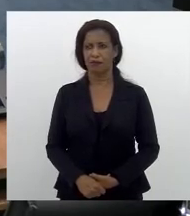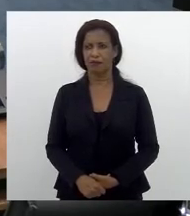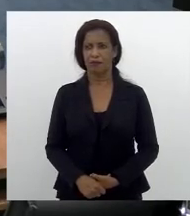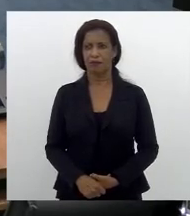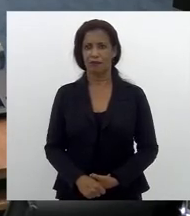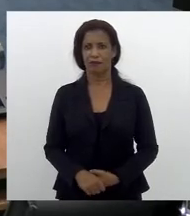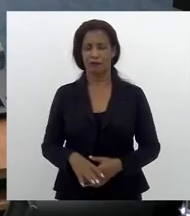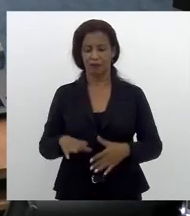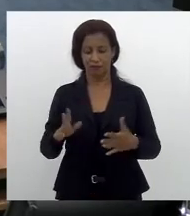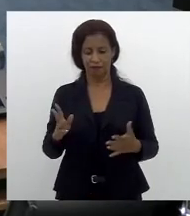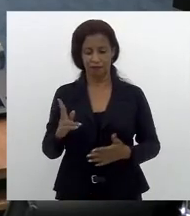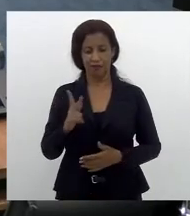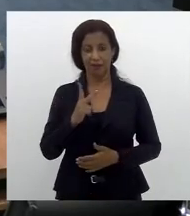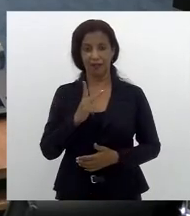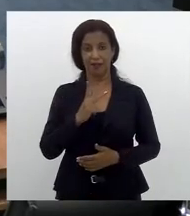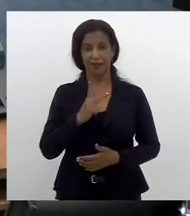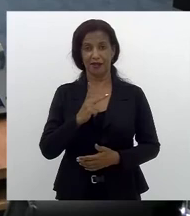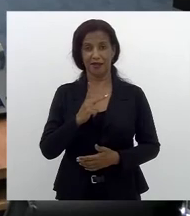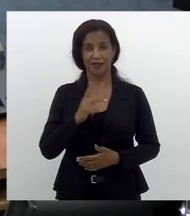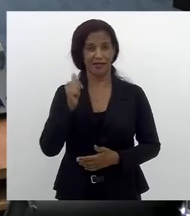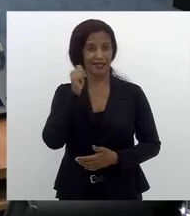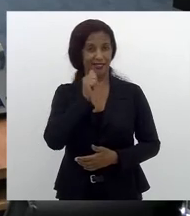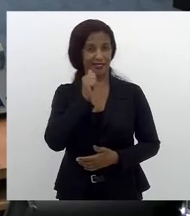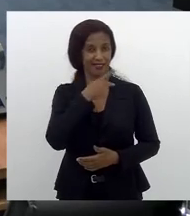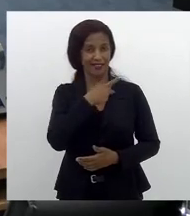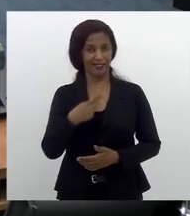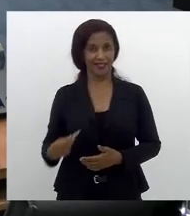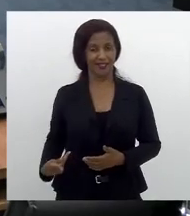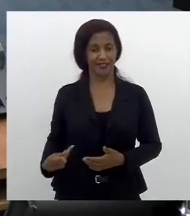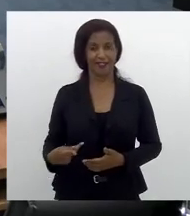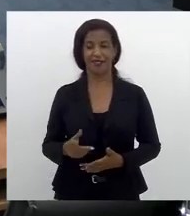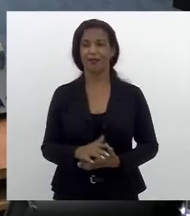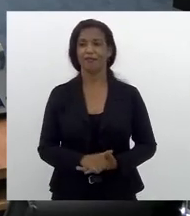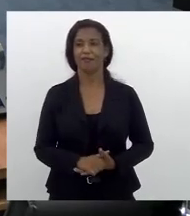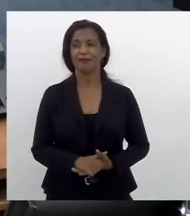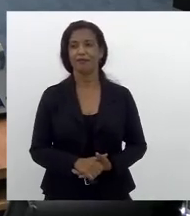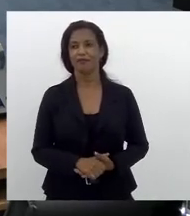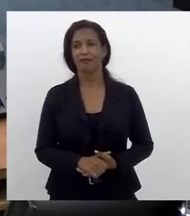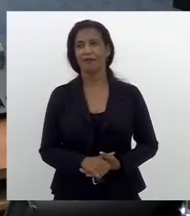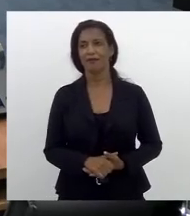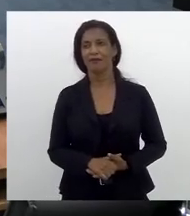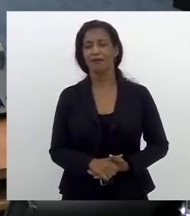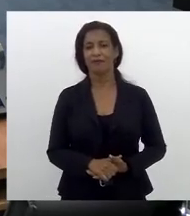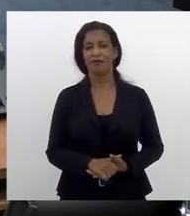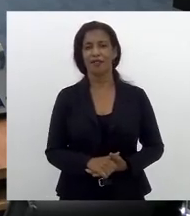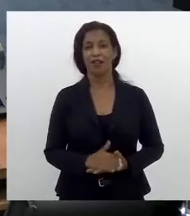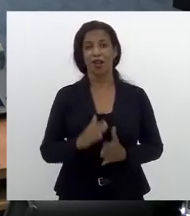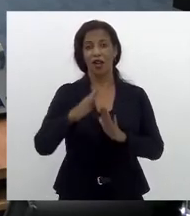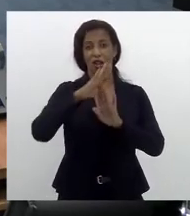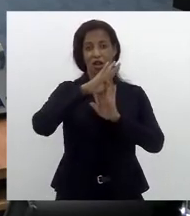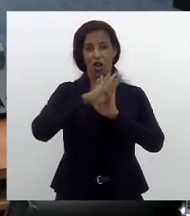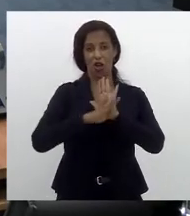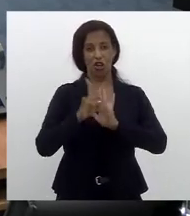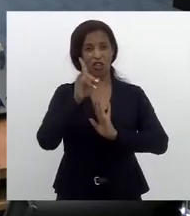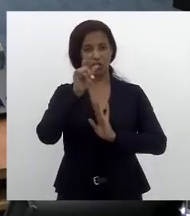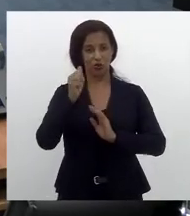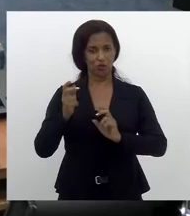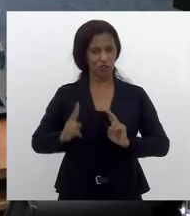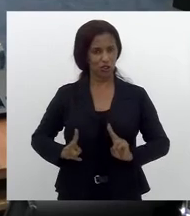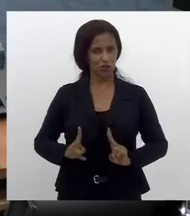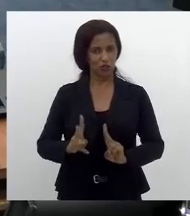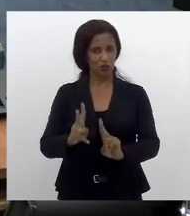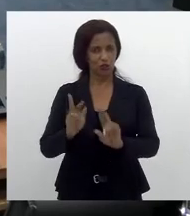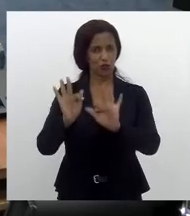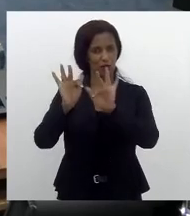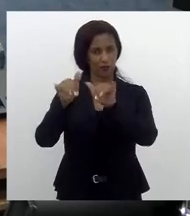Senhor presidente, na verdade, senhora presidenta, deputada Marta Rocha, que presidiu a ordem do dia e segue presidindo o